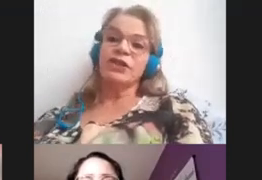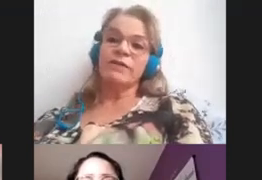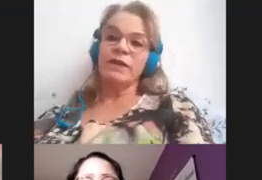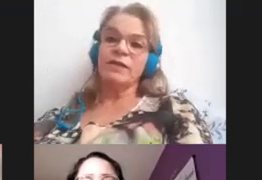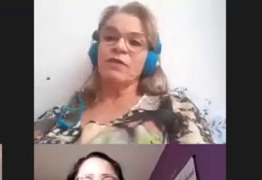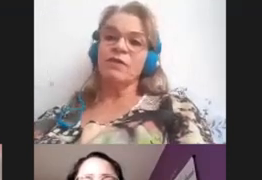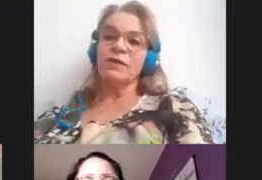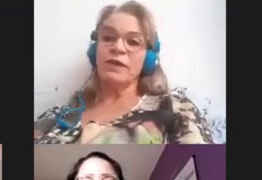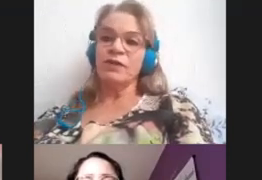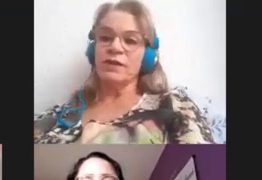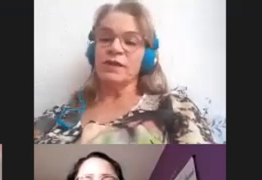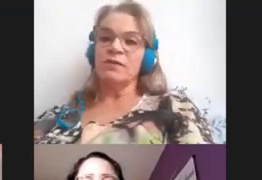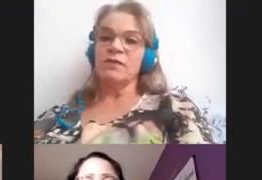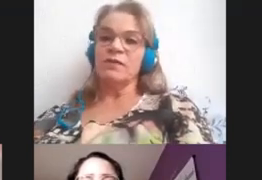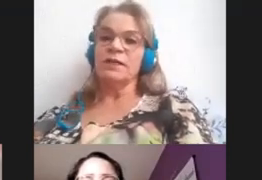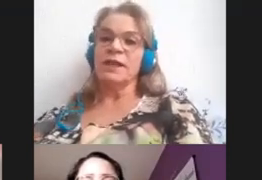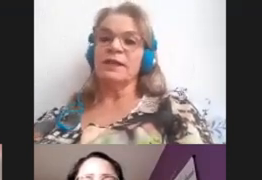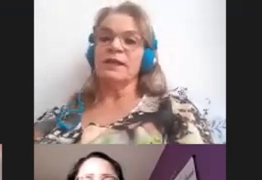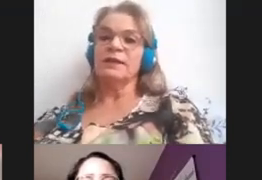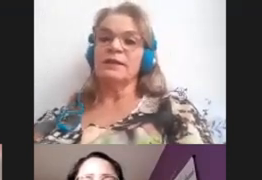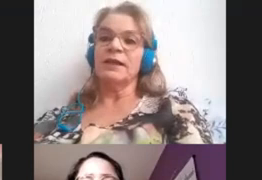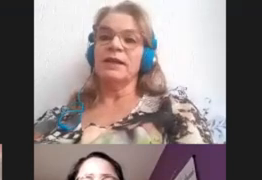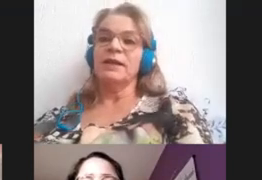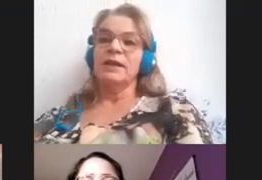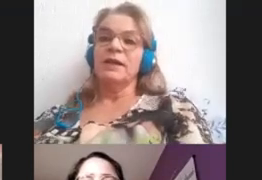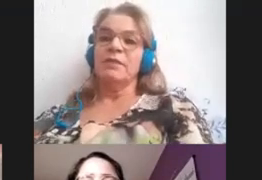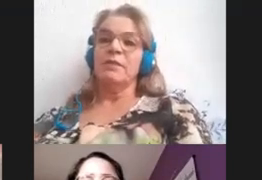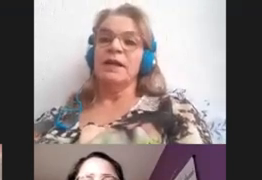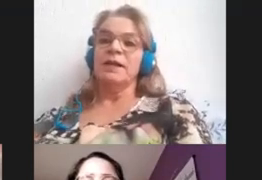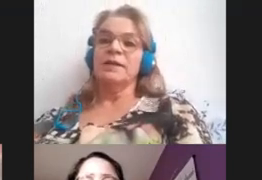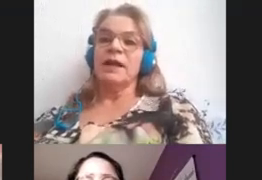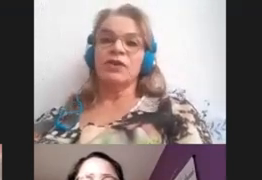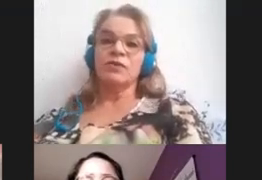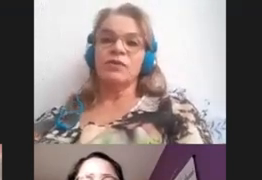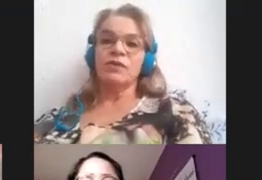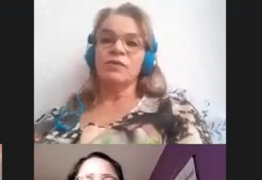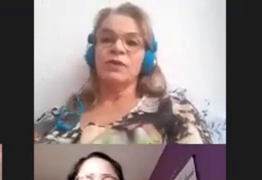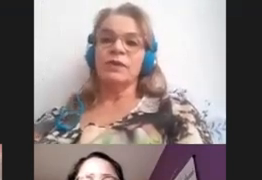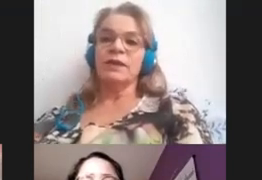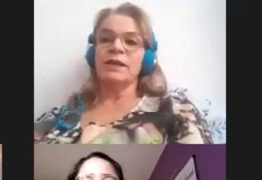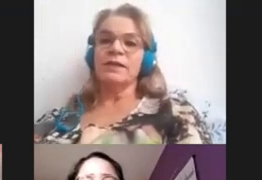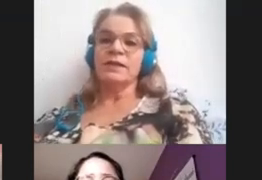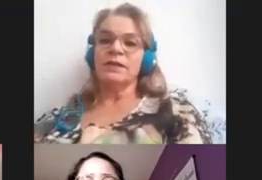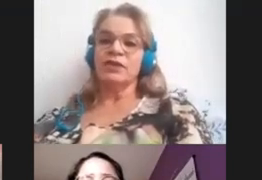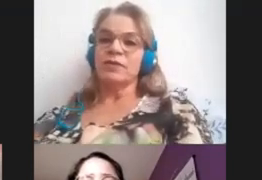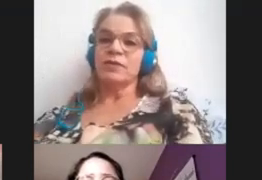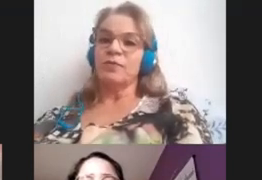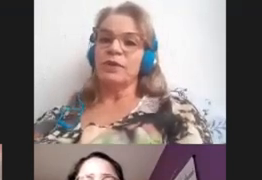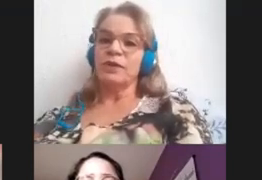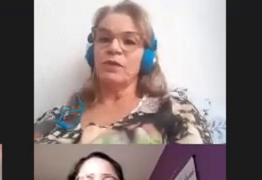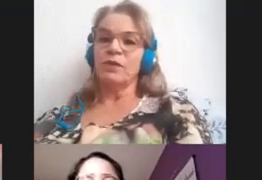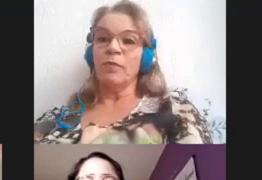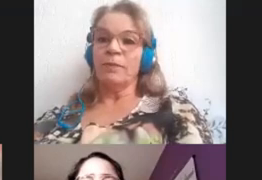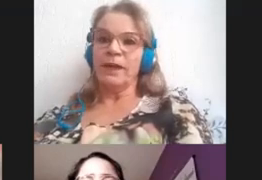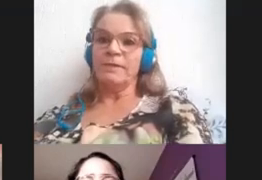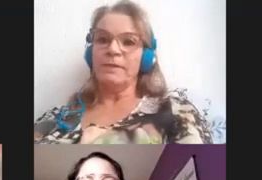Já tinha visto alguns vídeos seus no Instagram, né? Mas achei o curso muito interessante, por isso